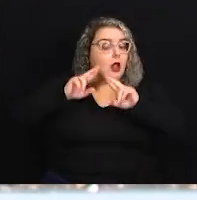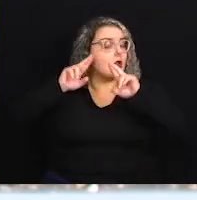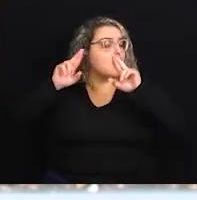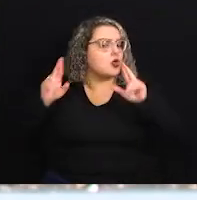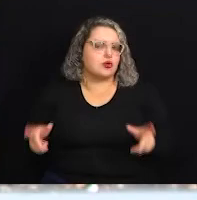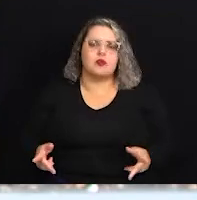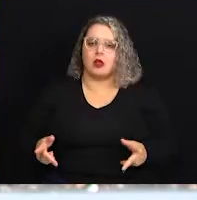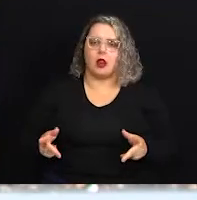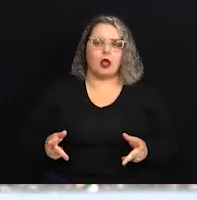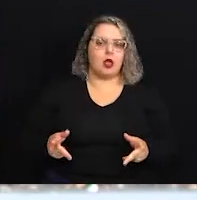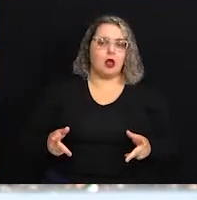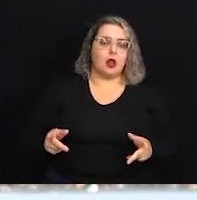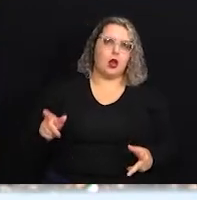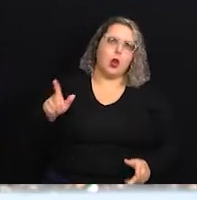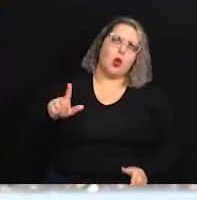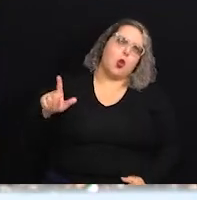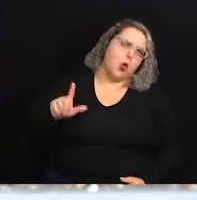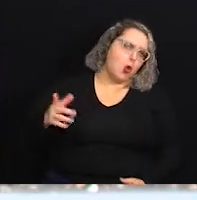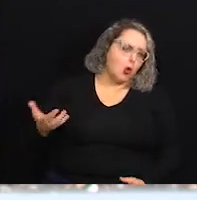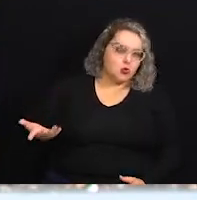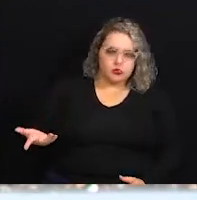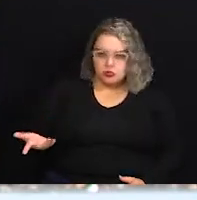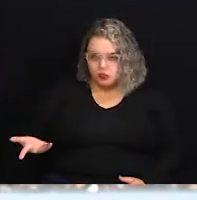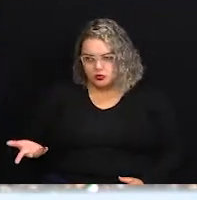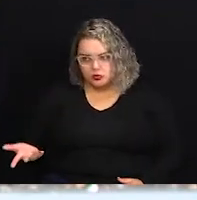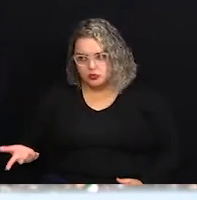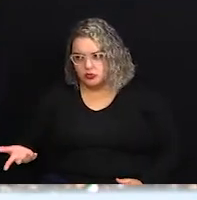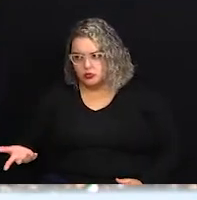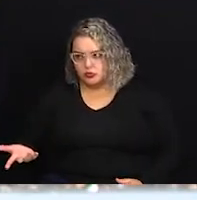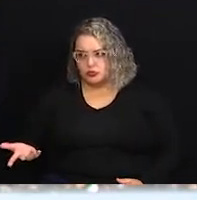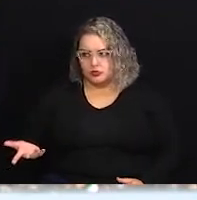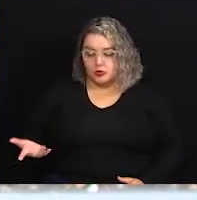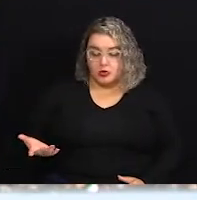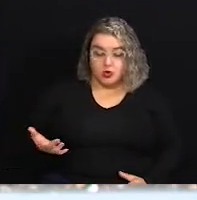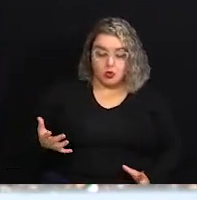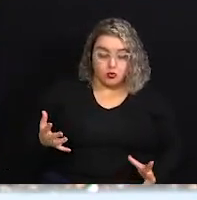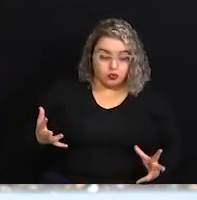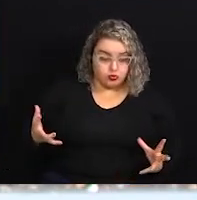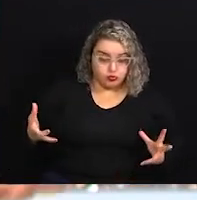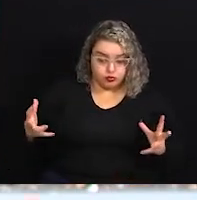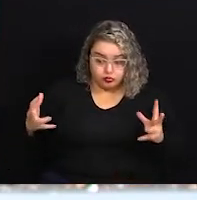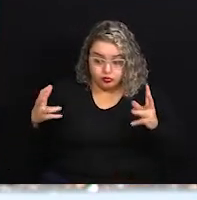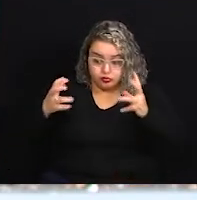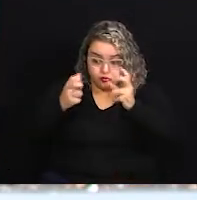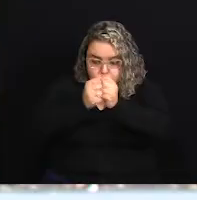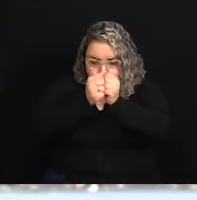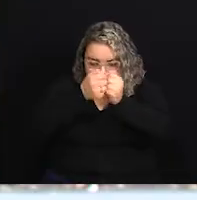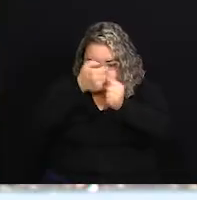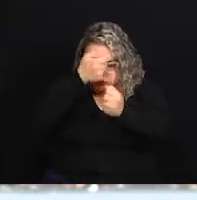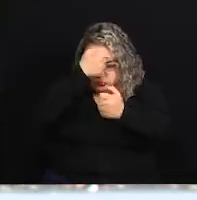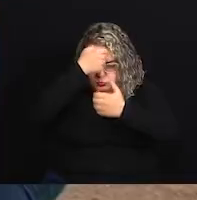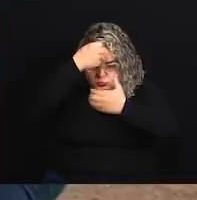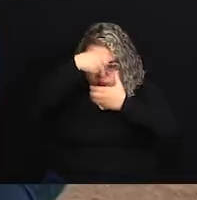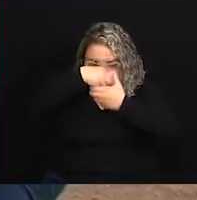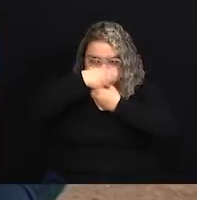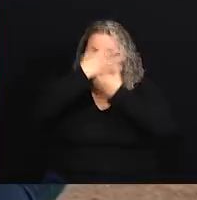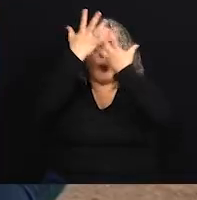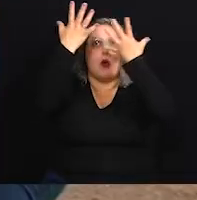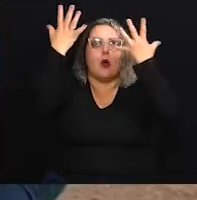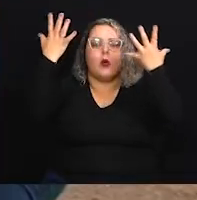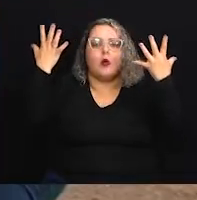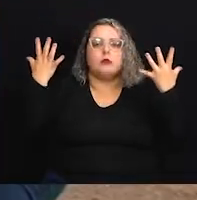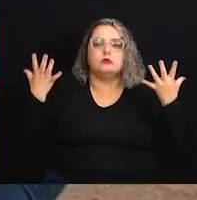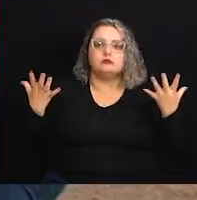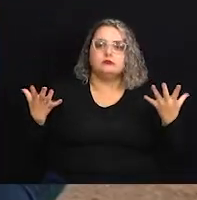fazemos a diferença. É lógico que formar essa grande consciência é